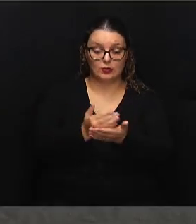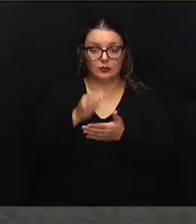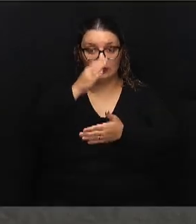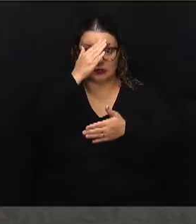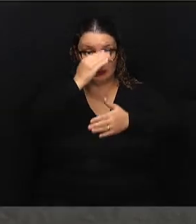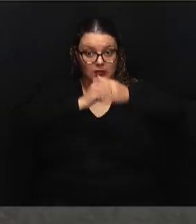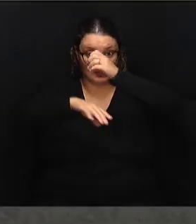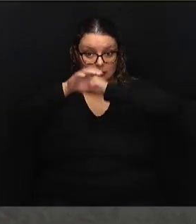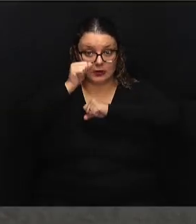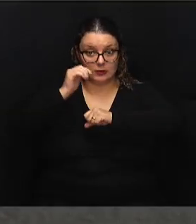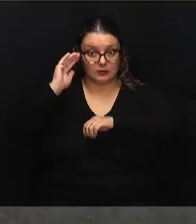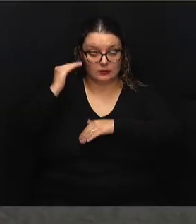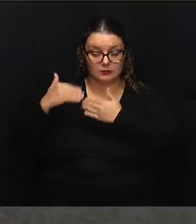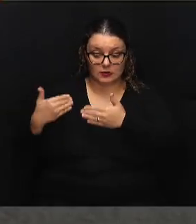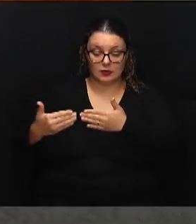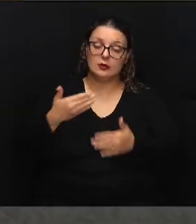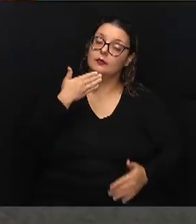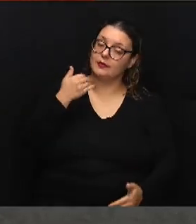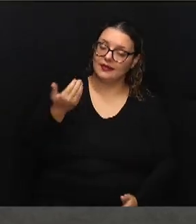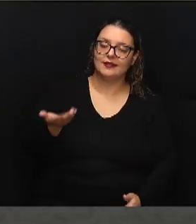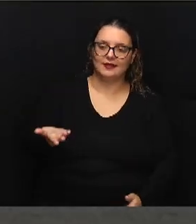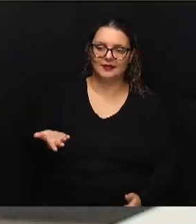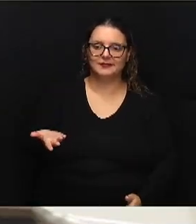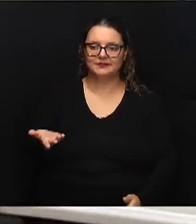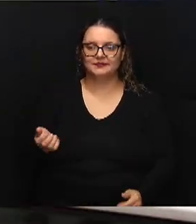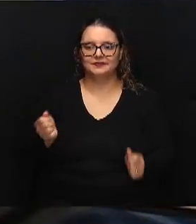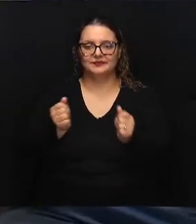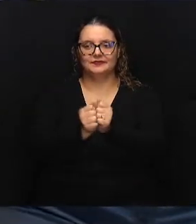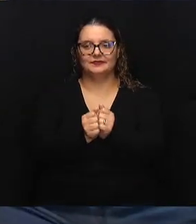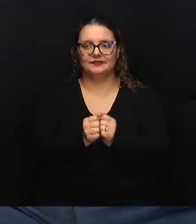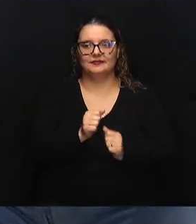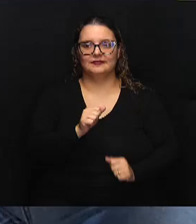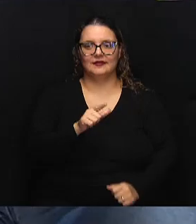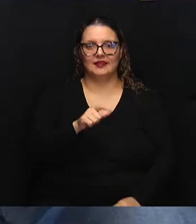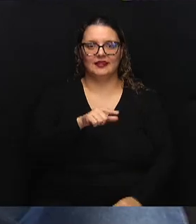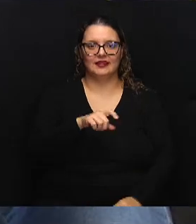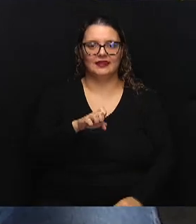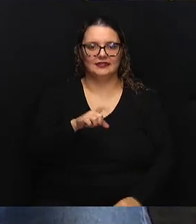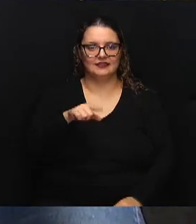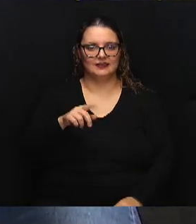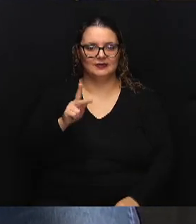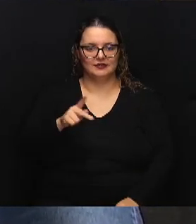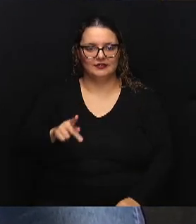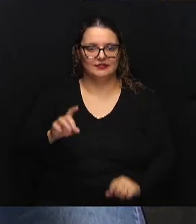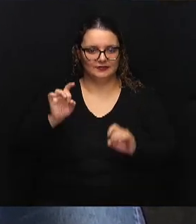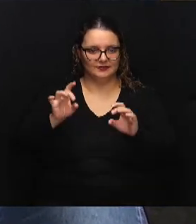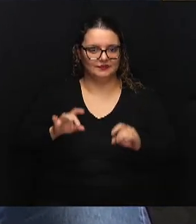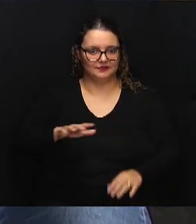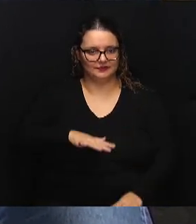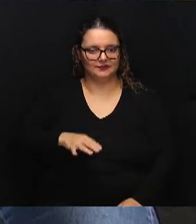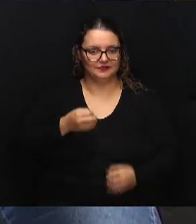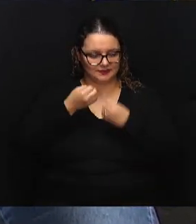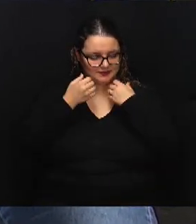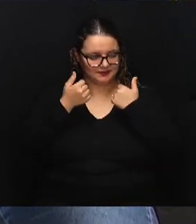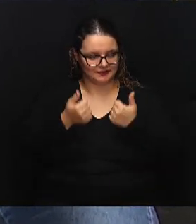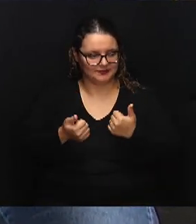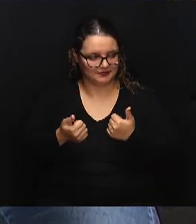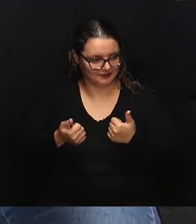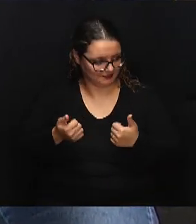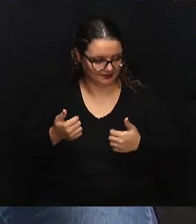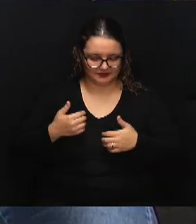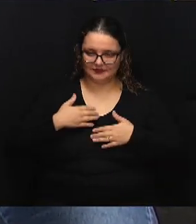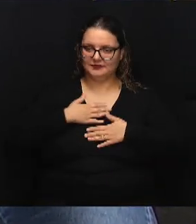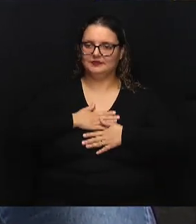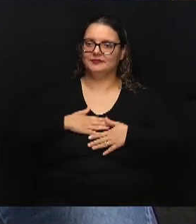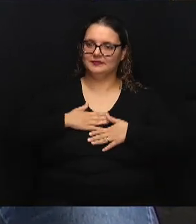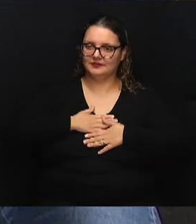esse processo, claro que é melhor, né, gente? Estou aqui com o Alex, que é professor especialista na área. Beleza, tudo bem? Um prazer estar